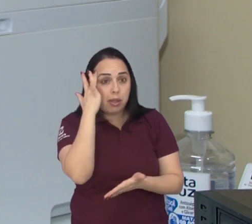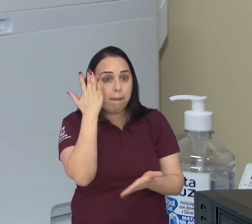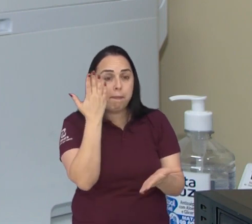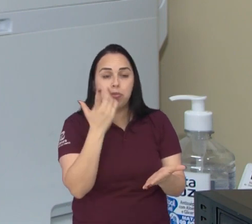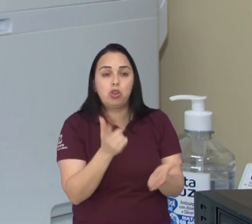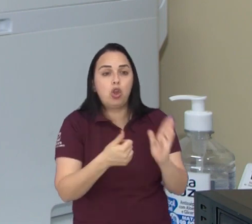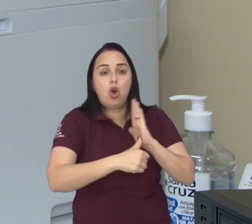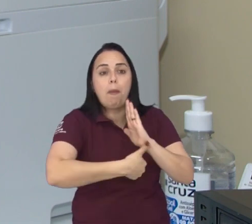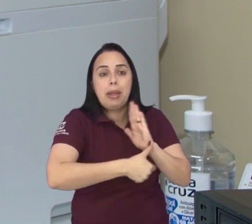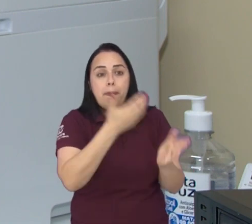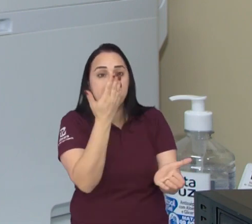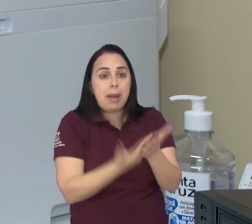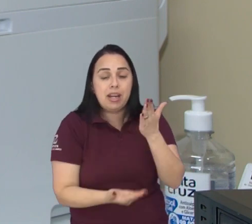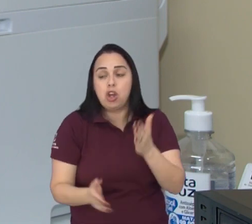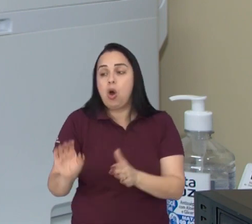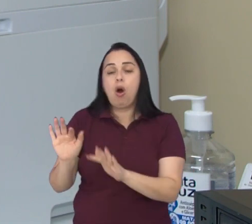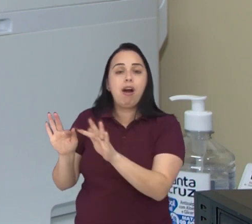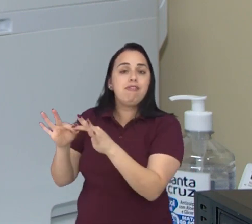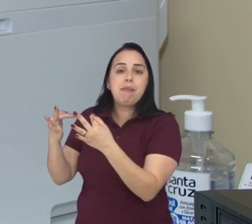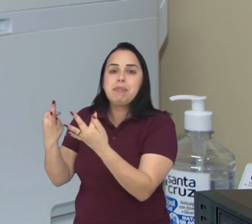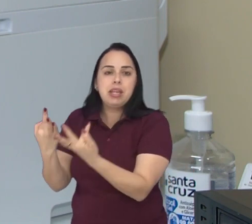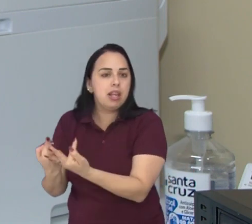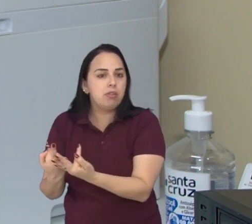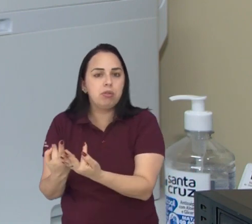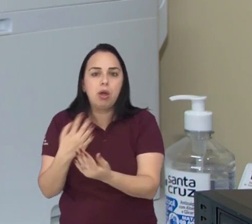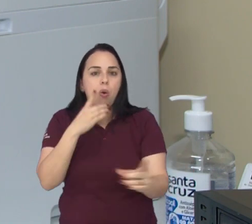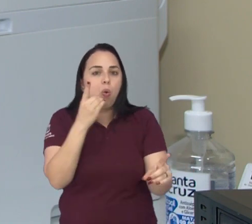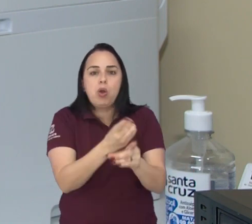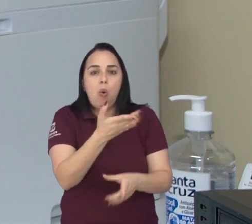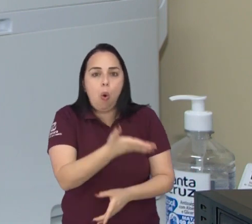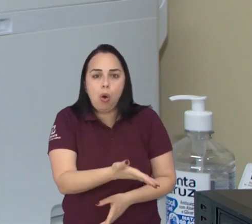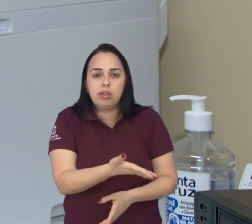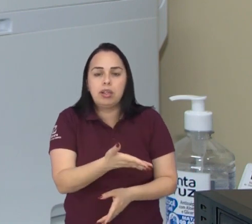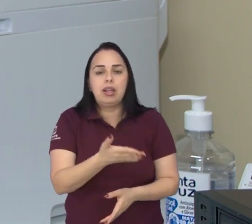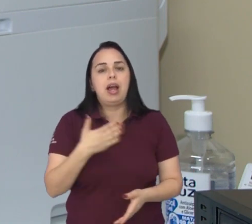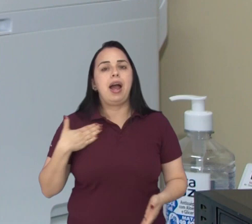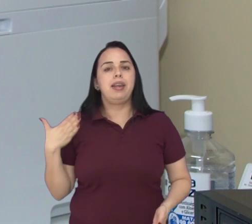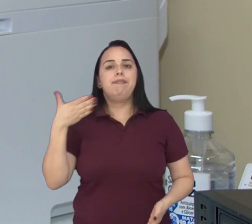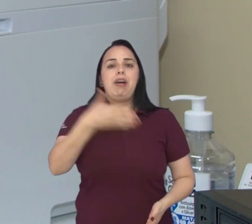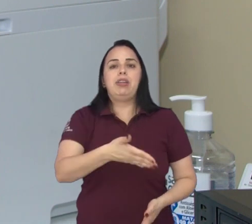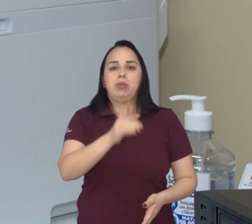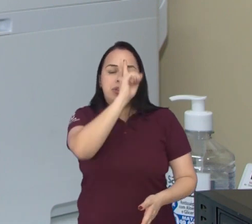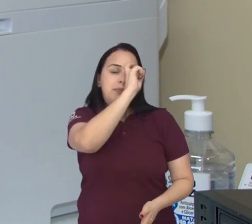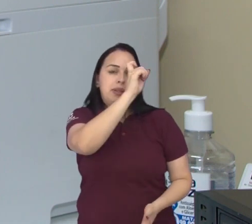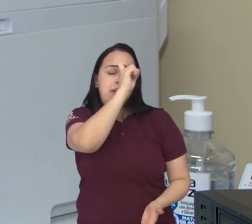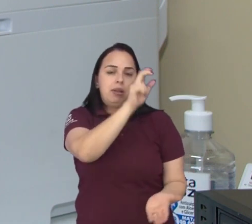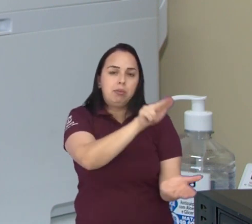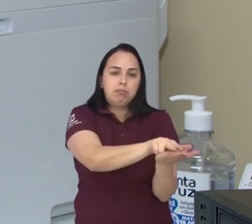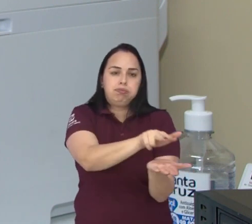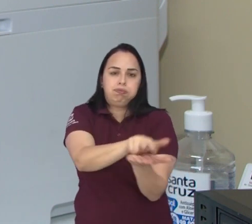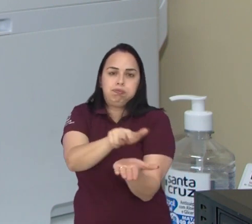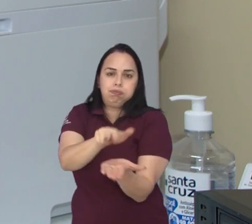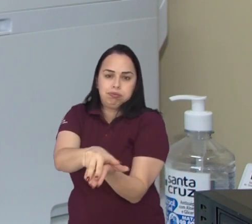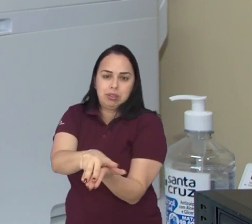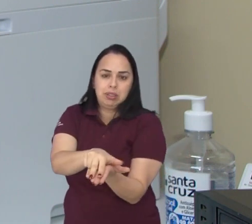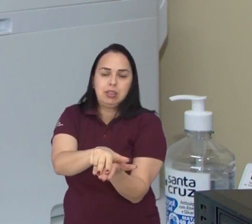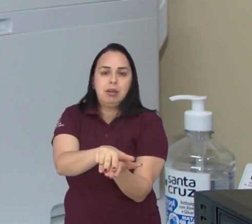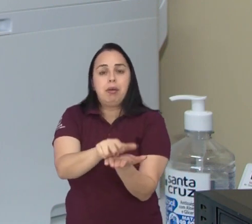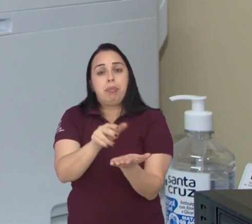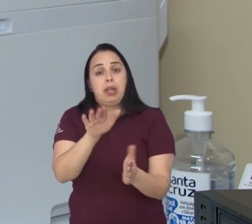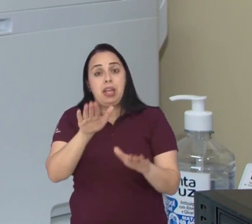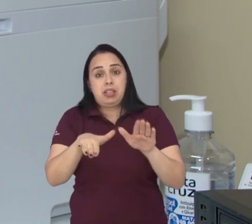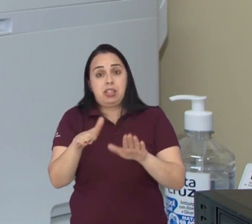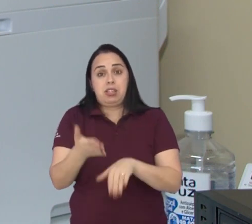documentos ou familiares que há tempos não vê, ele acaba entrando num hospital aí, né?